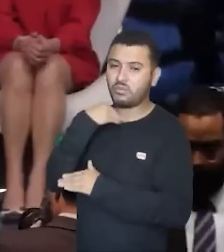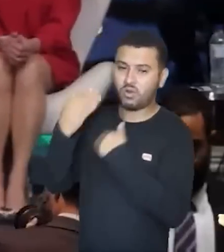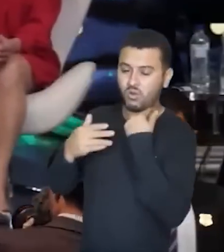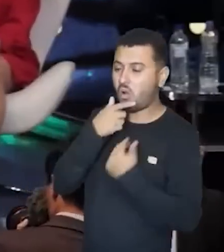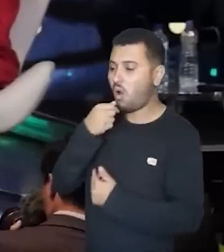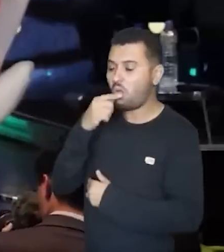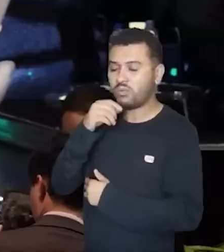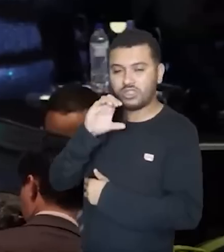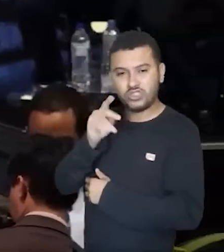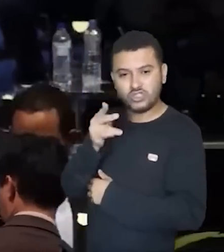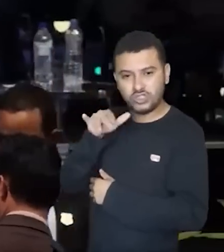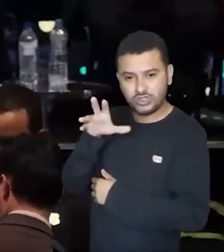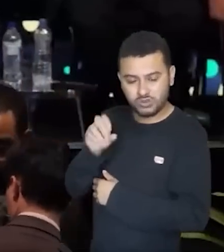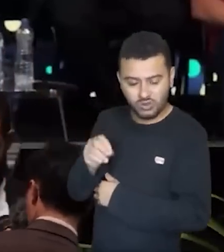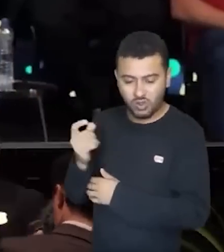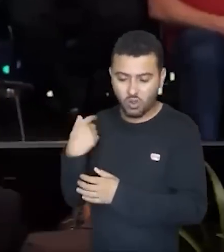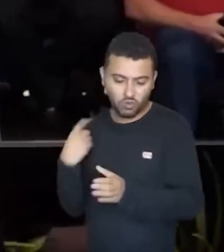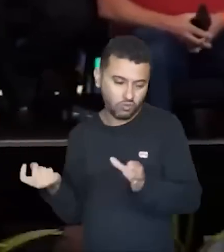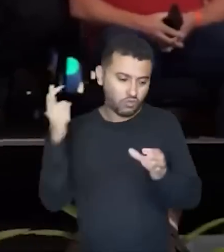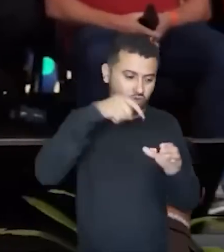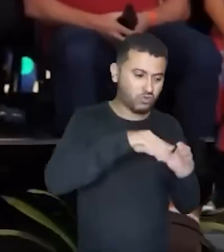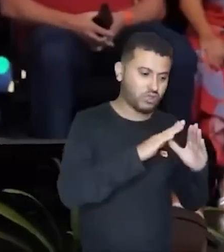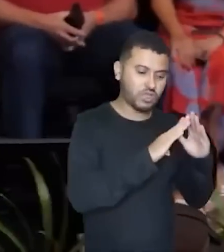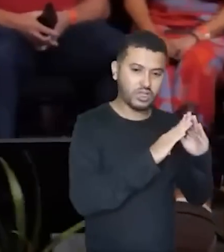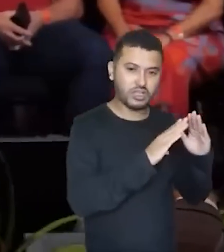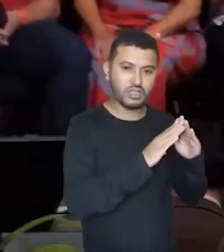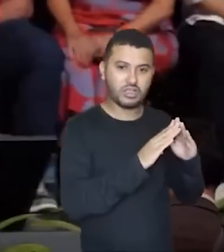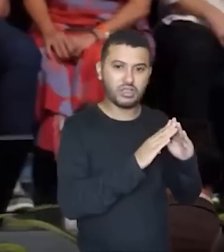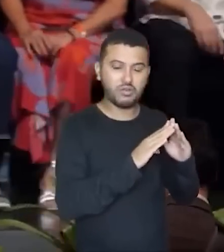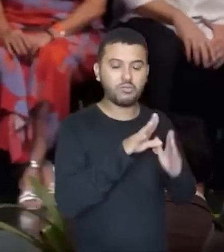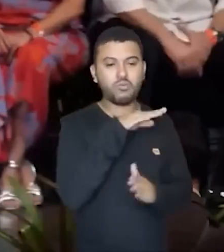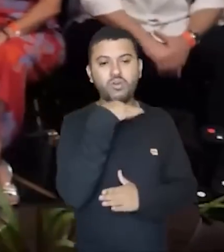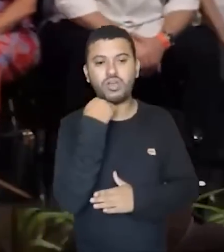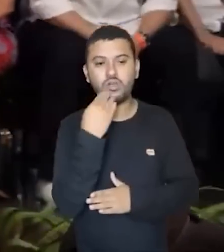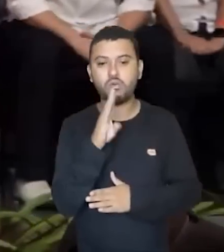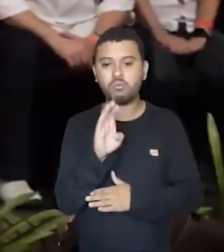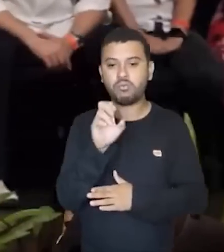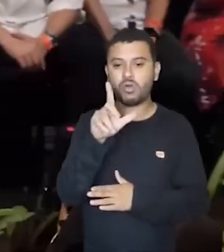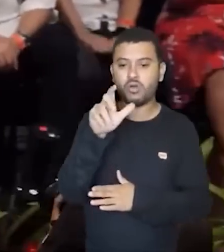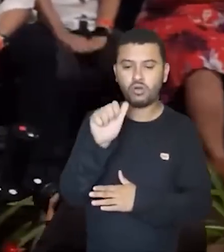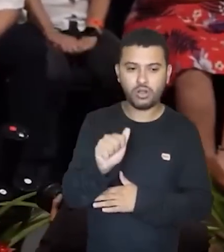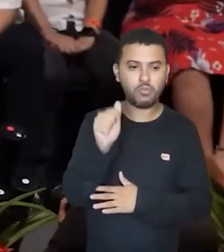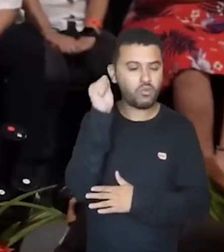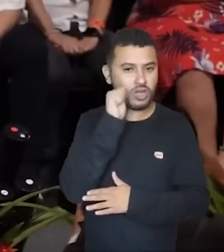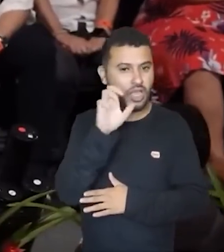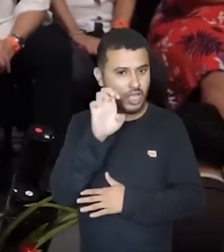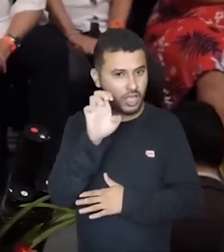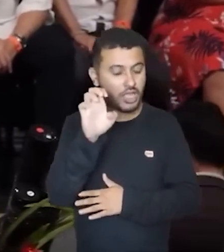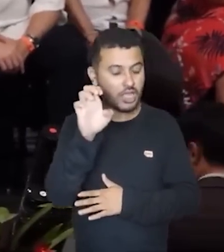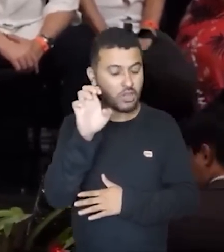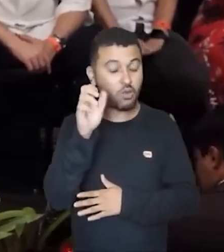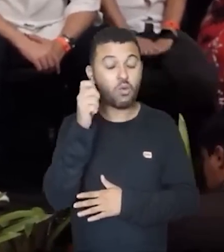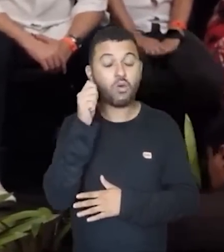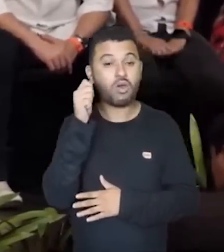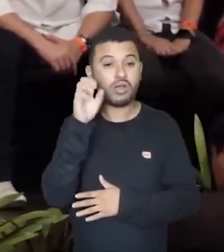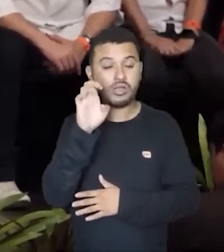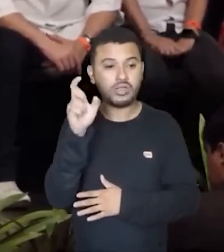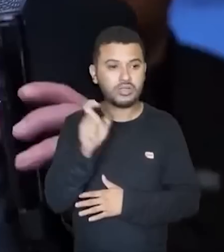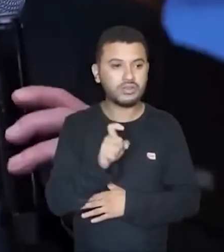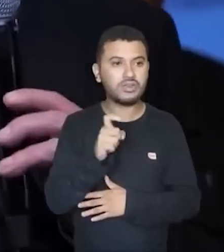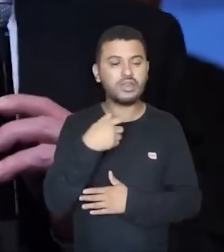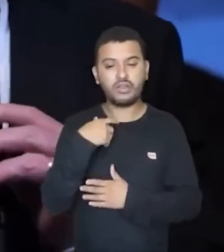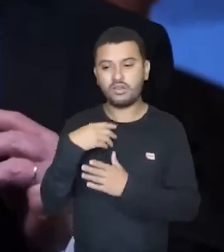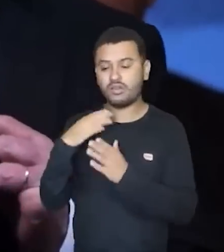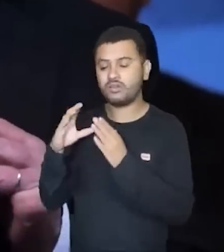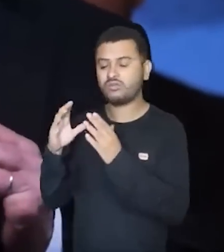Quando voltei da morte do Chico Mendes, morreu Bola, o ex-marido da Benedita. Então minha fera foi enterro do Chico Mendes e do